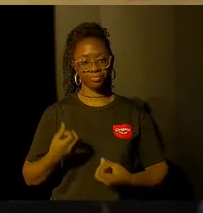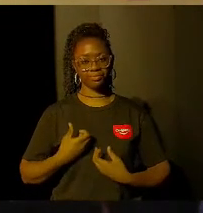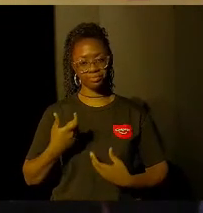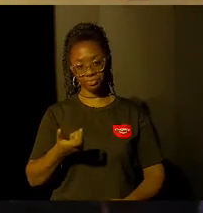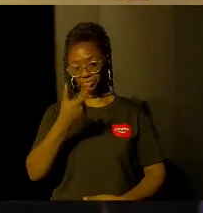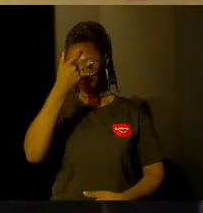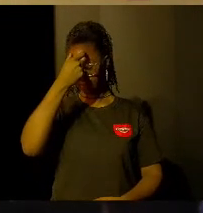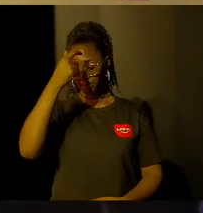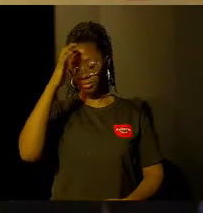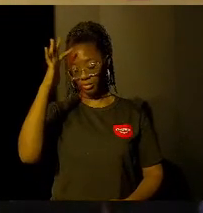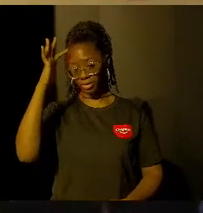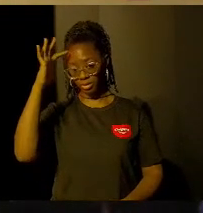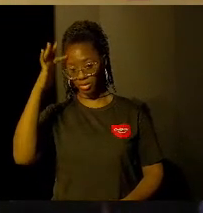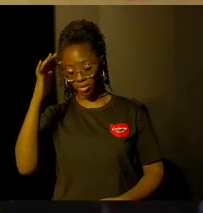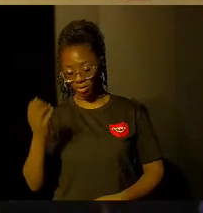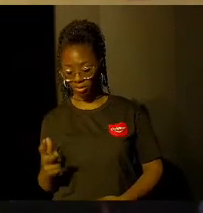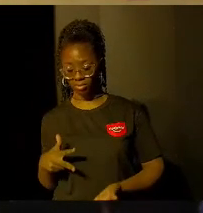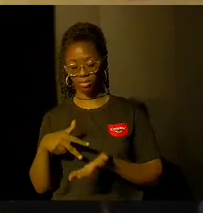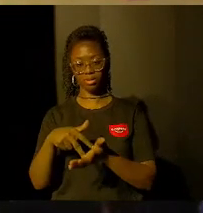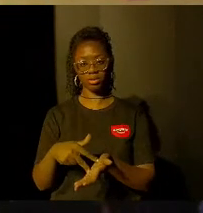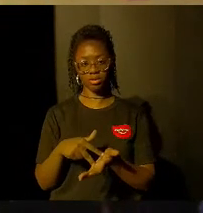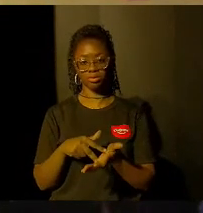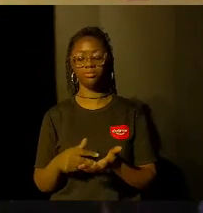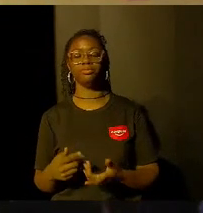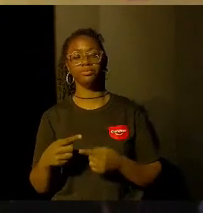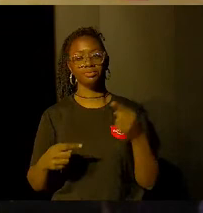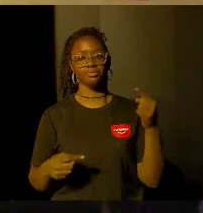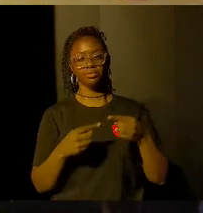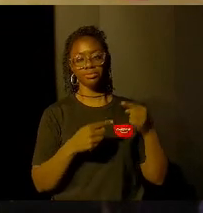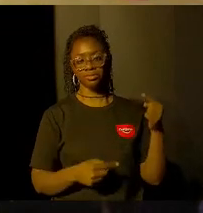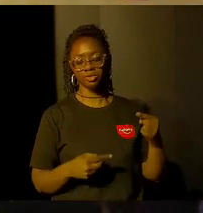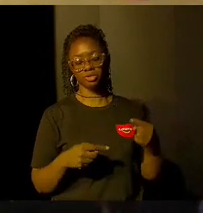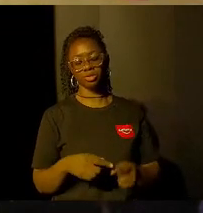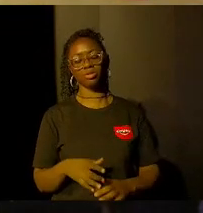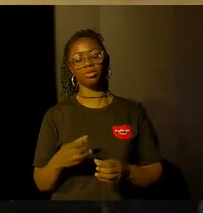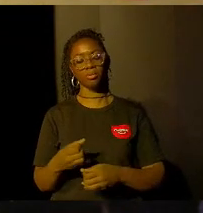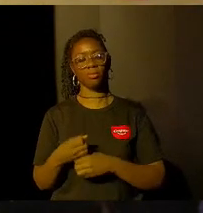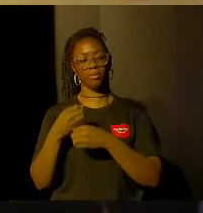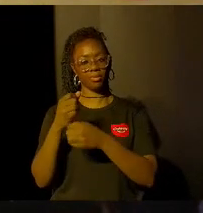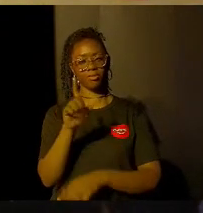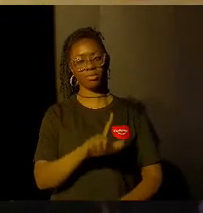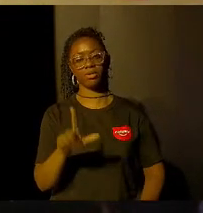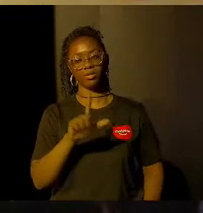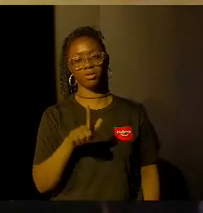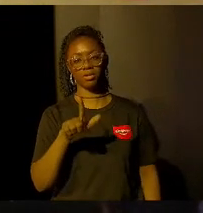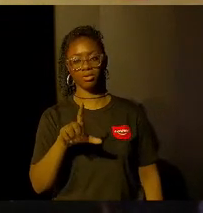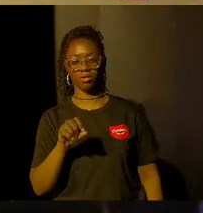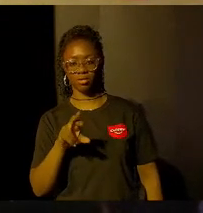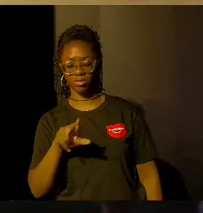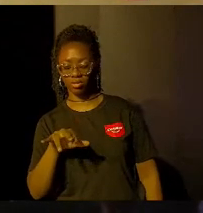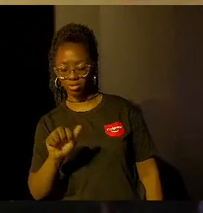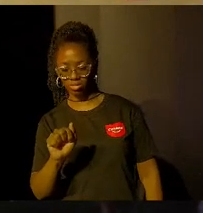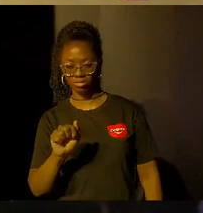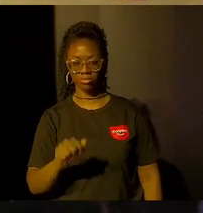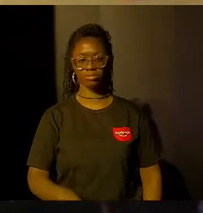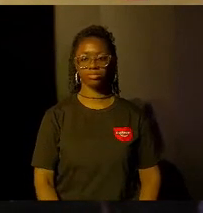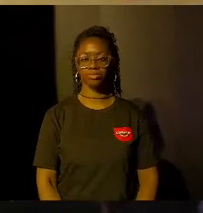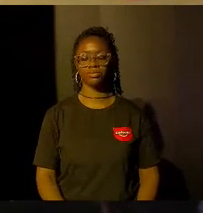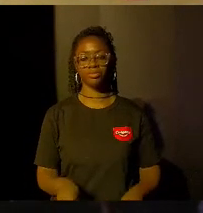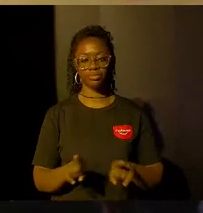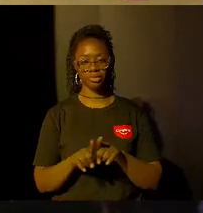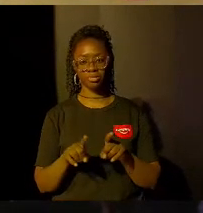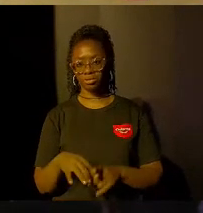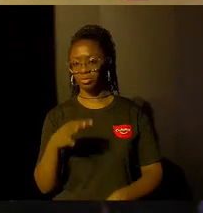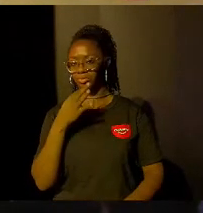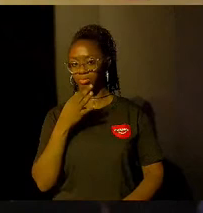aparições arritmias recebeu o prêmio literário Glória de Santana e ela Tem trabalhado na escrita de argumentos